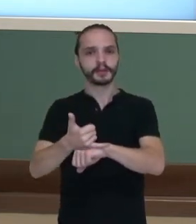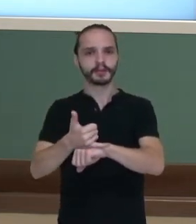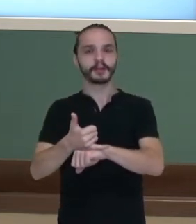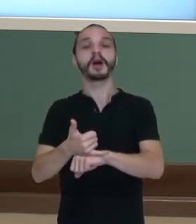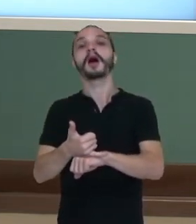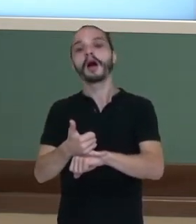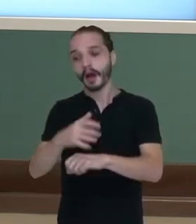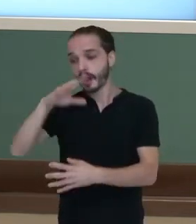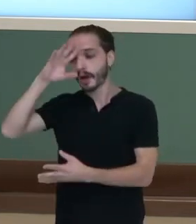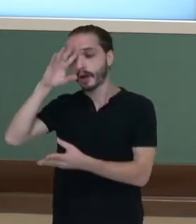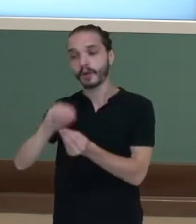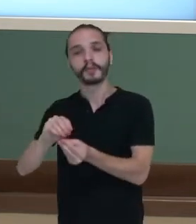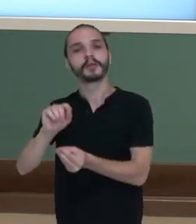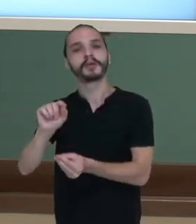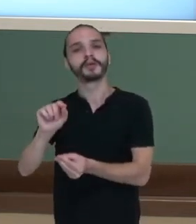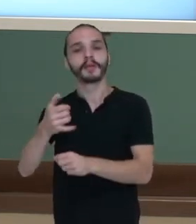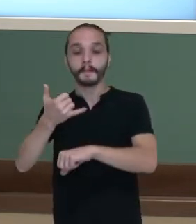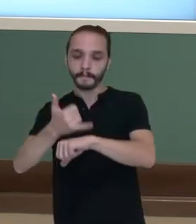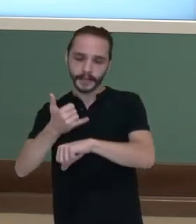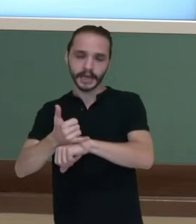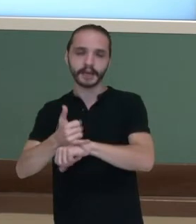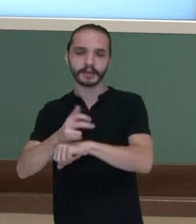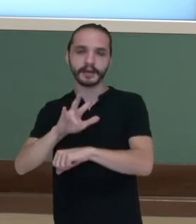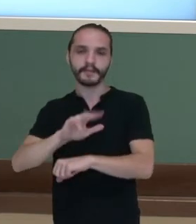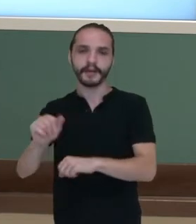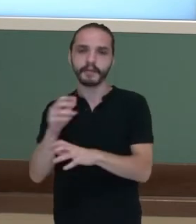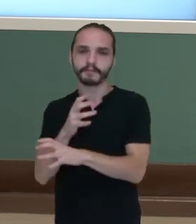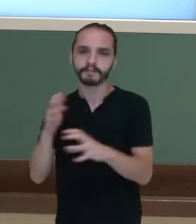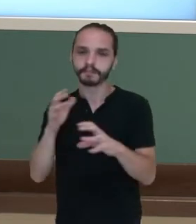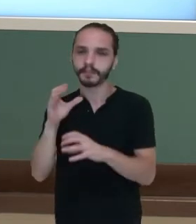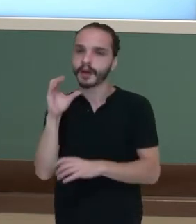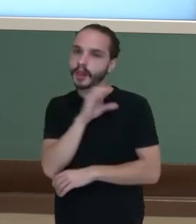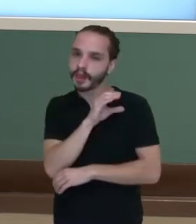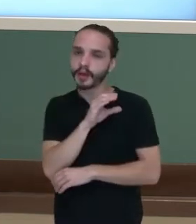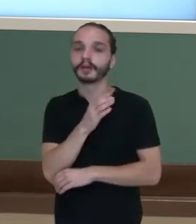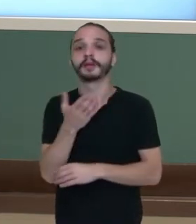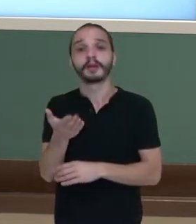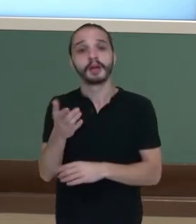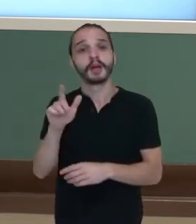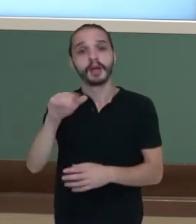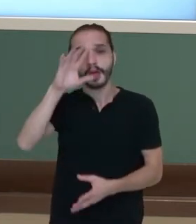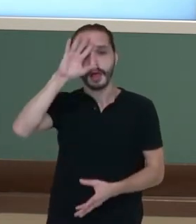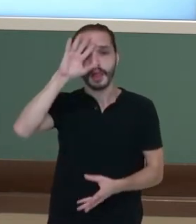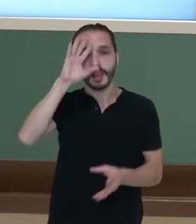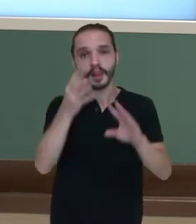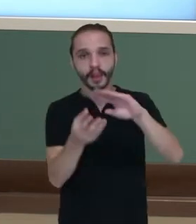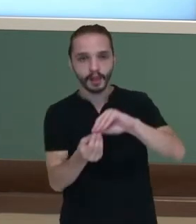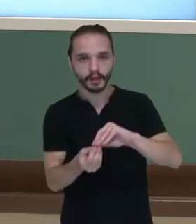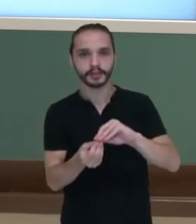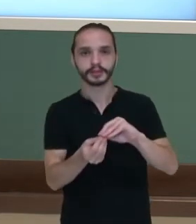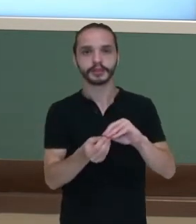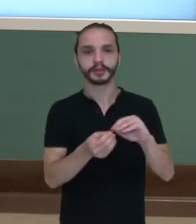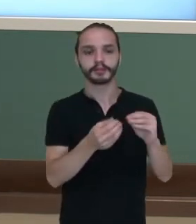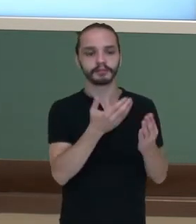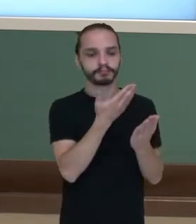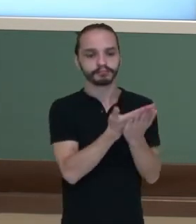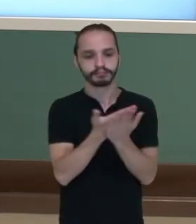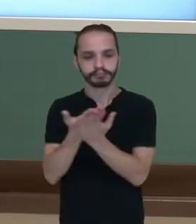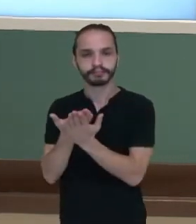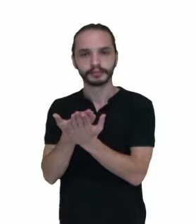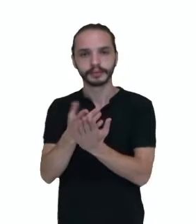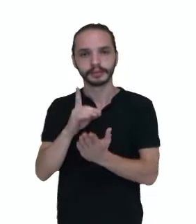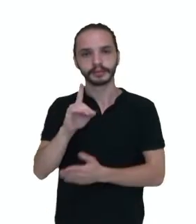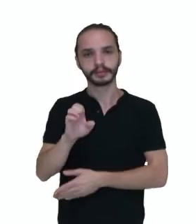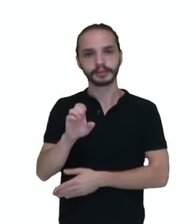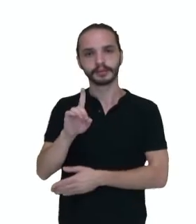conclusão, logo a prata é dilatada pelo calor. Então, isso é a lógica por dedução. Eu vou ter a